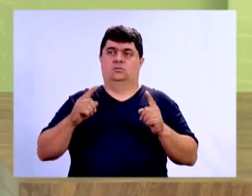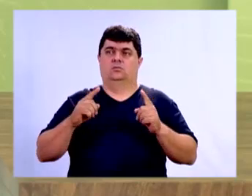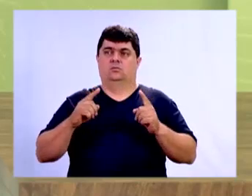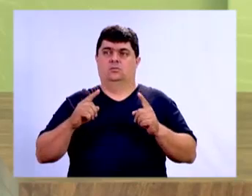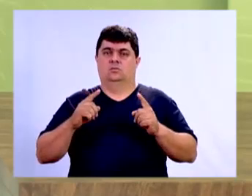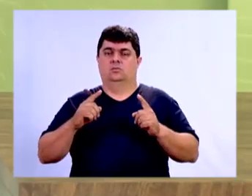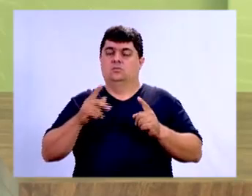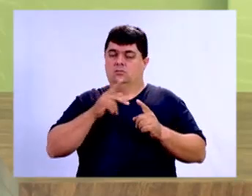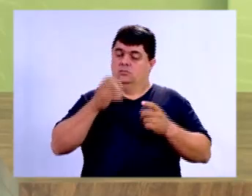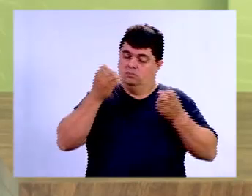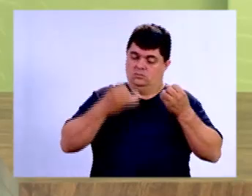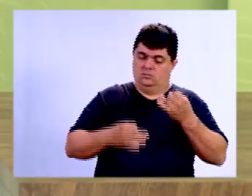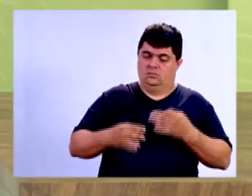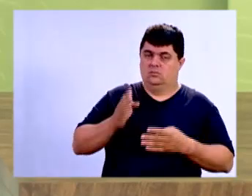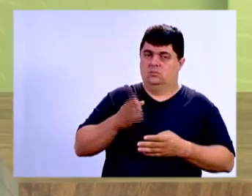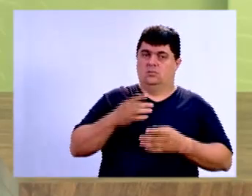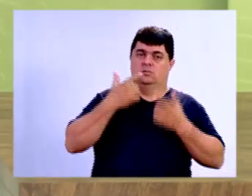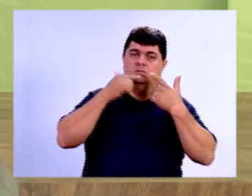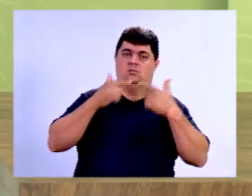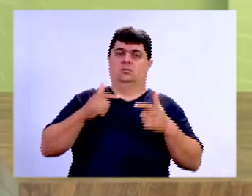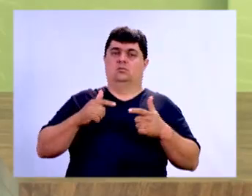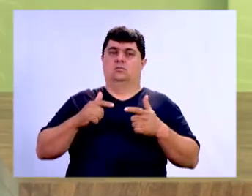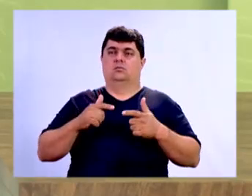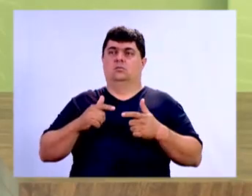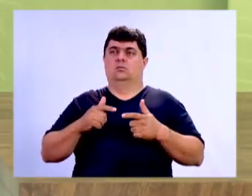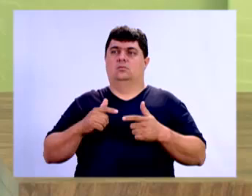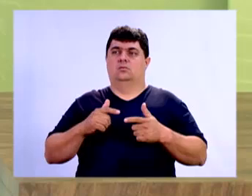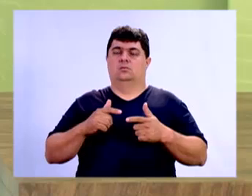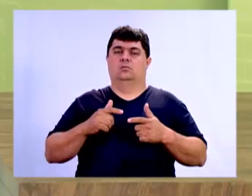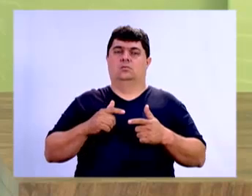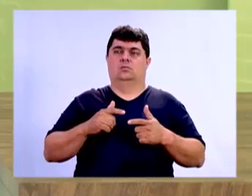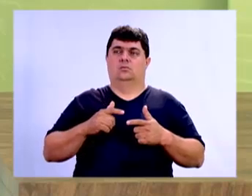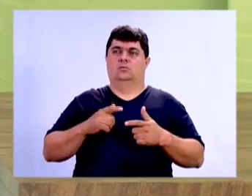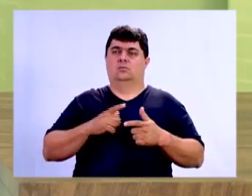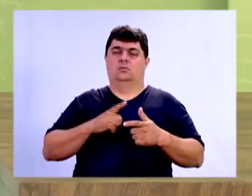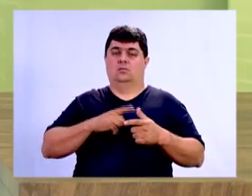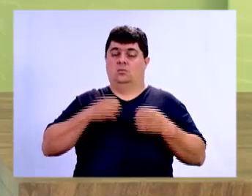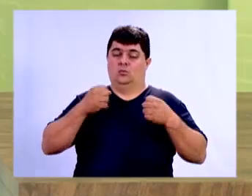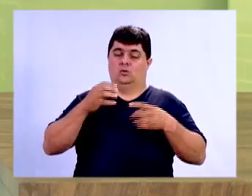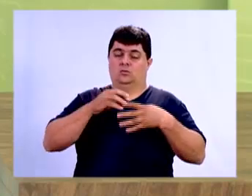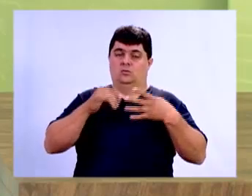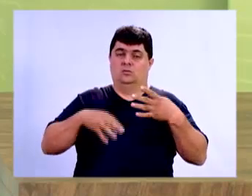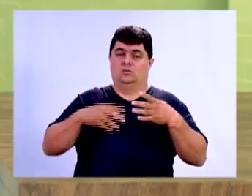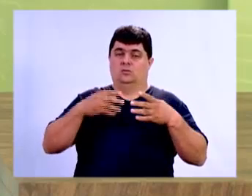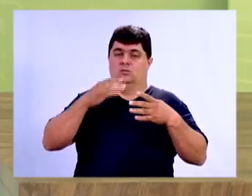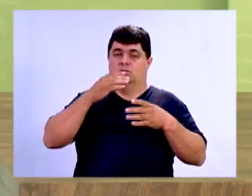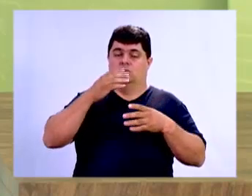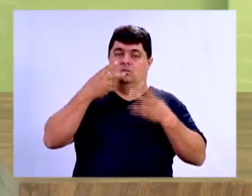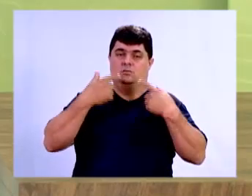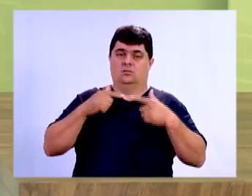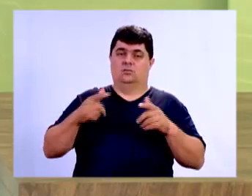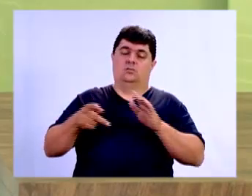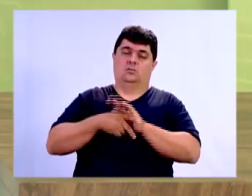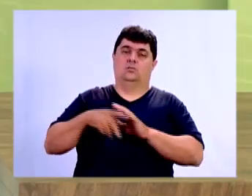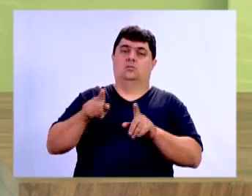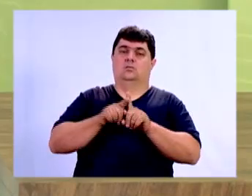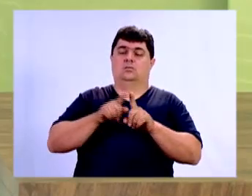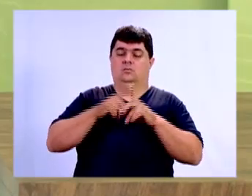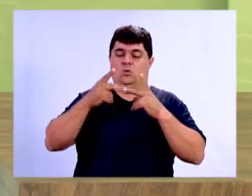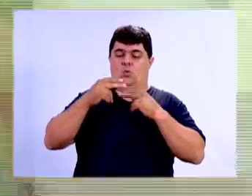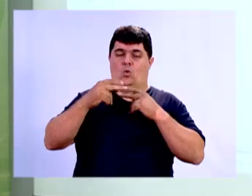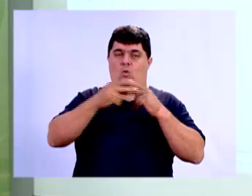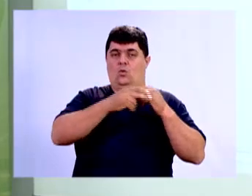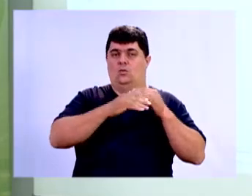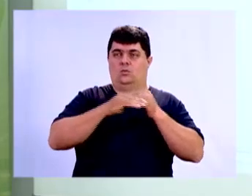igual, como o professor disse, as linguagens C-like, então é interessante observar a característica dessa linguagem e de outras que são muito parecidas com